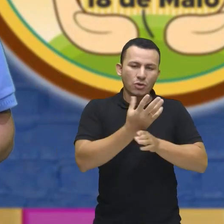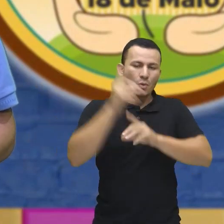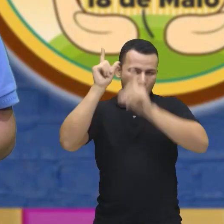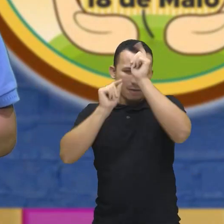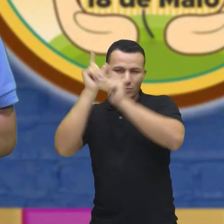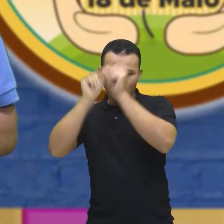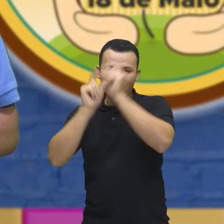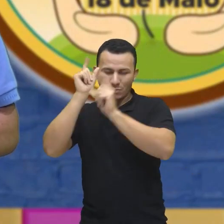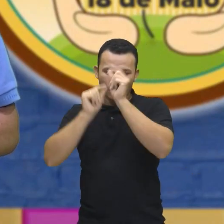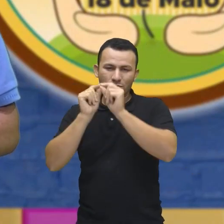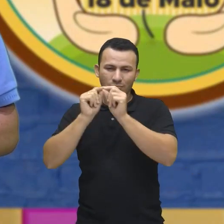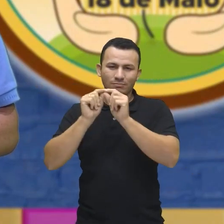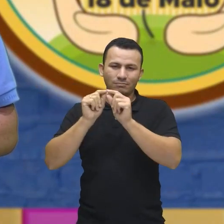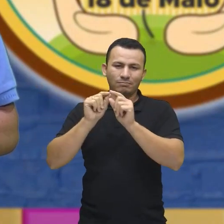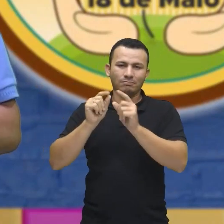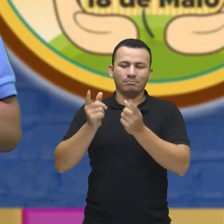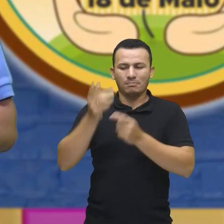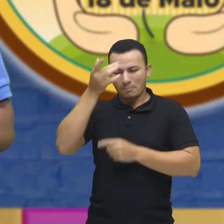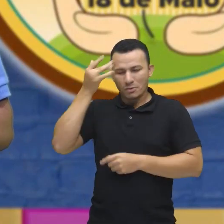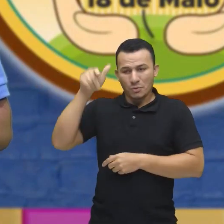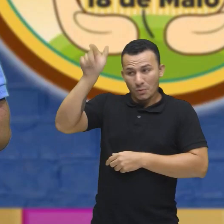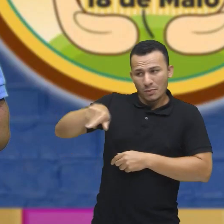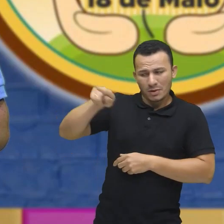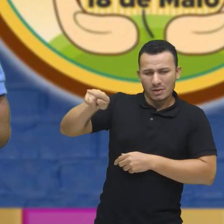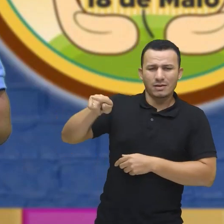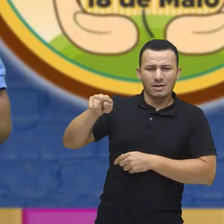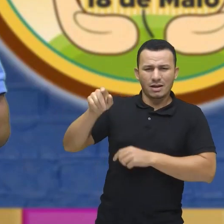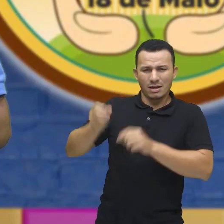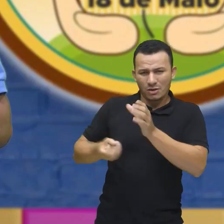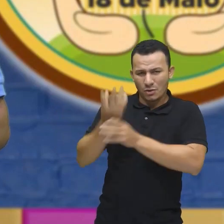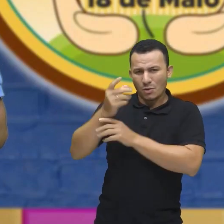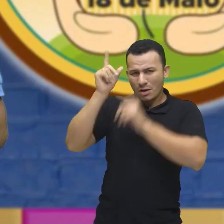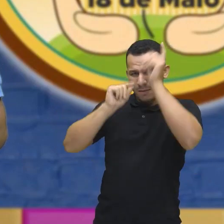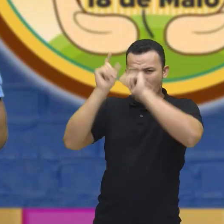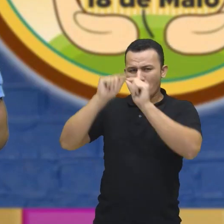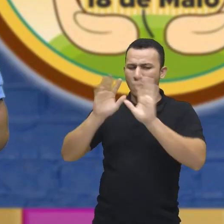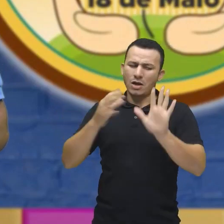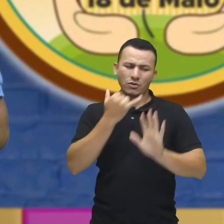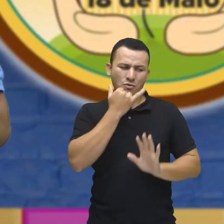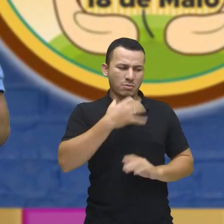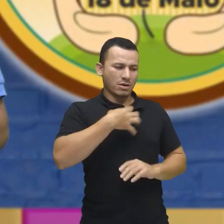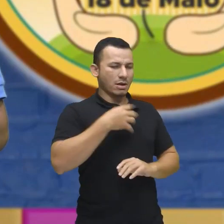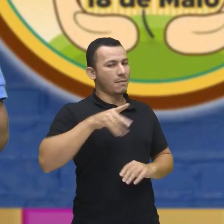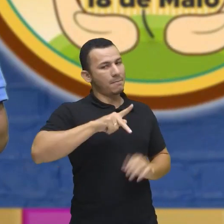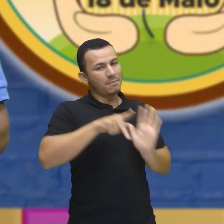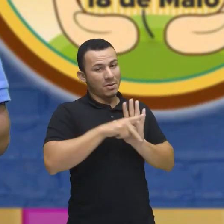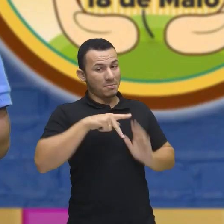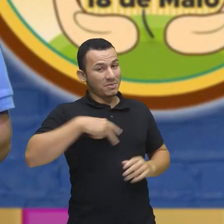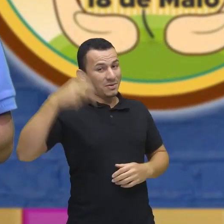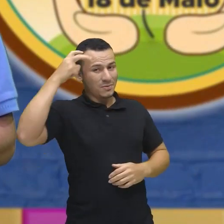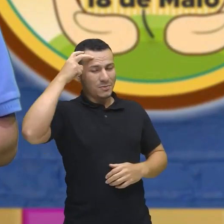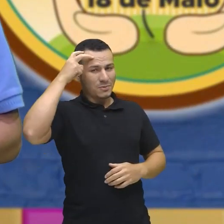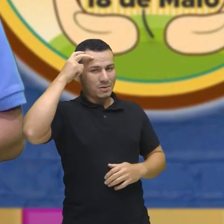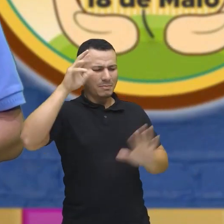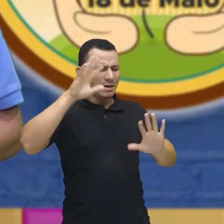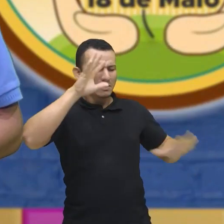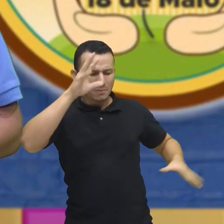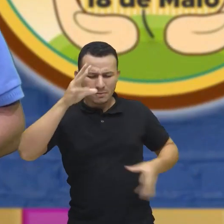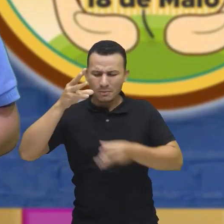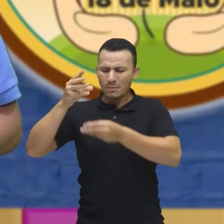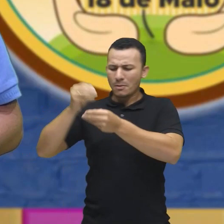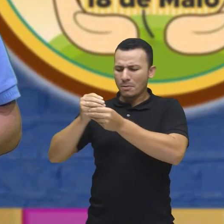caprichoso, vai dizer aqui, epa, eu tenho a minha cultura, eu posso agregar a minha cultura